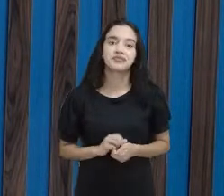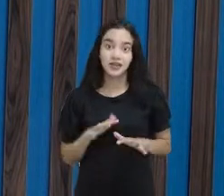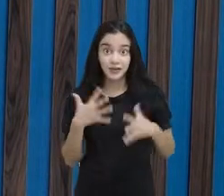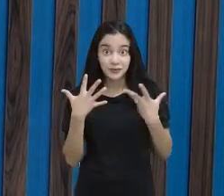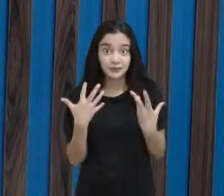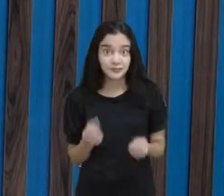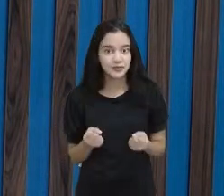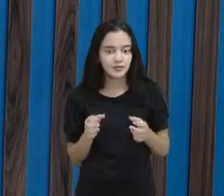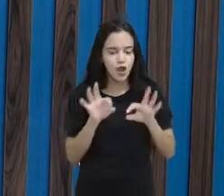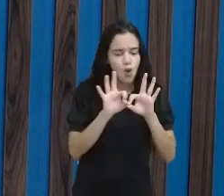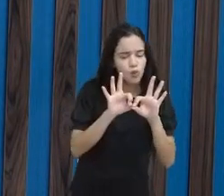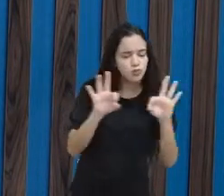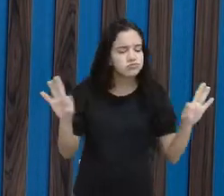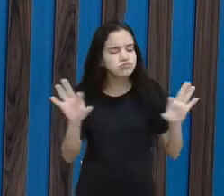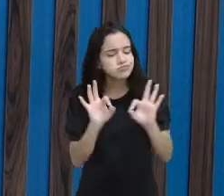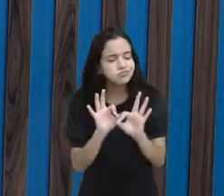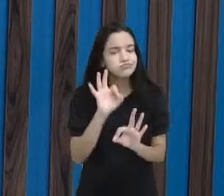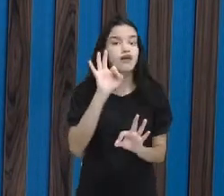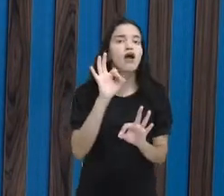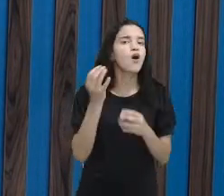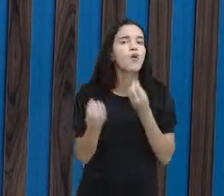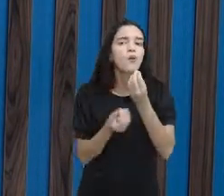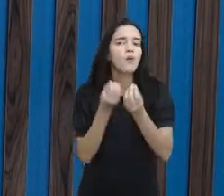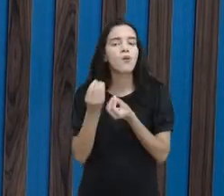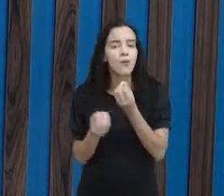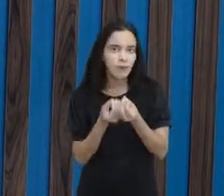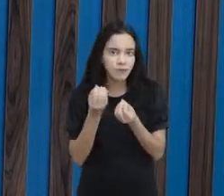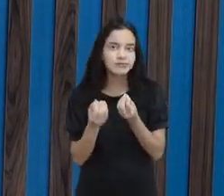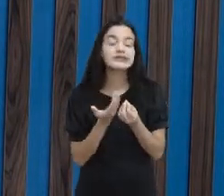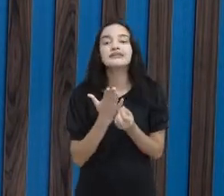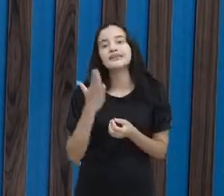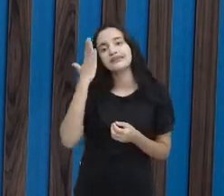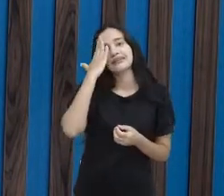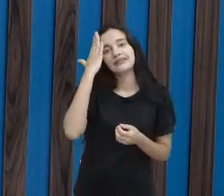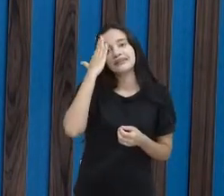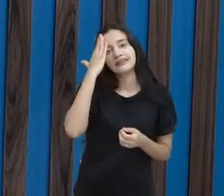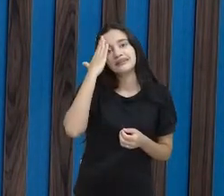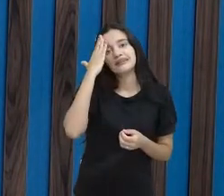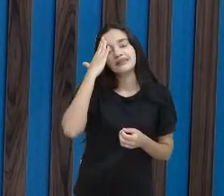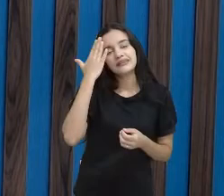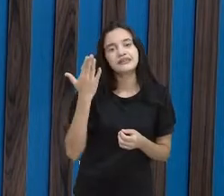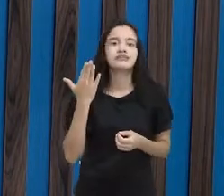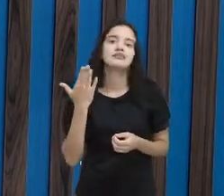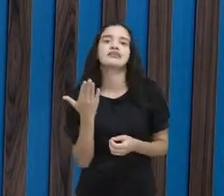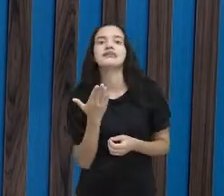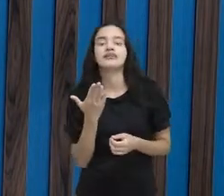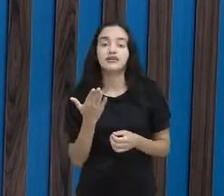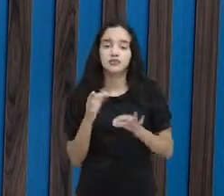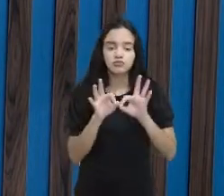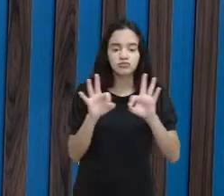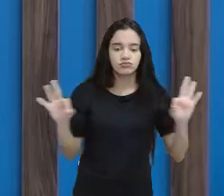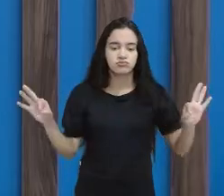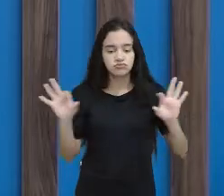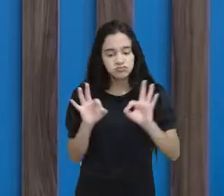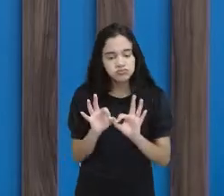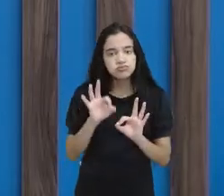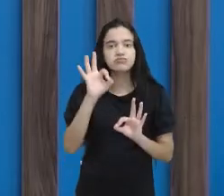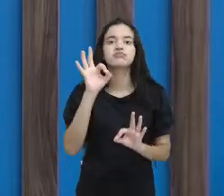Vamos lá medir, ver como é que a gente faz, né, entender ali aquele diâmetro todo